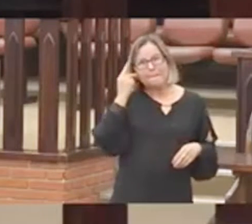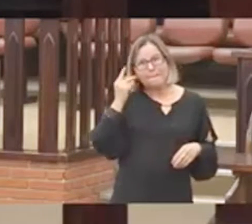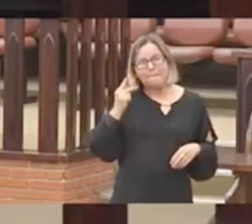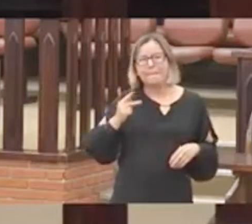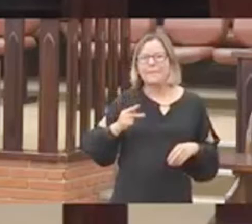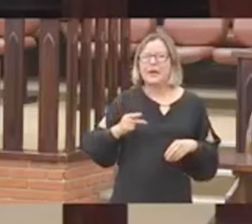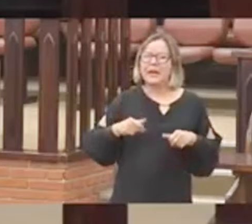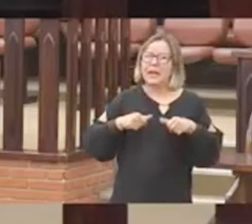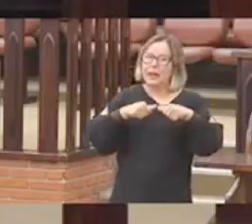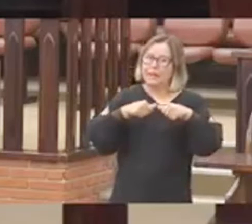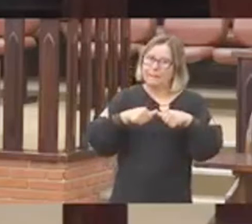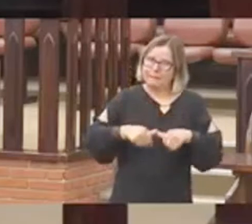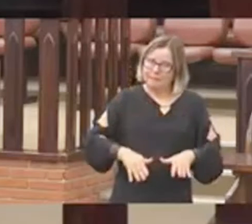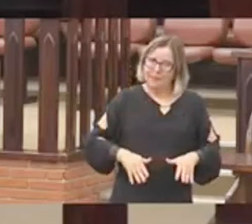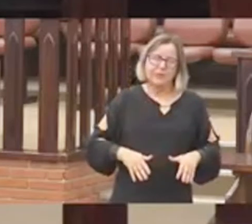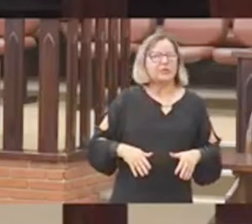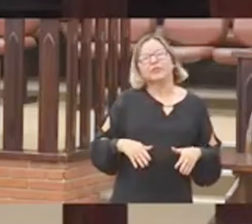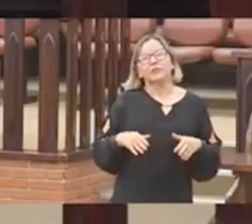sofrimento.